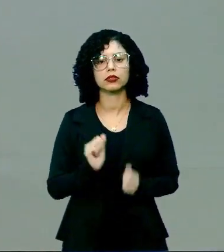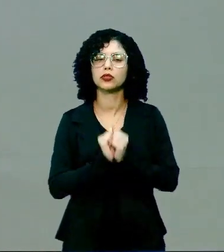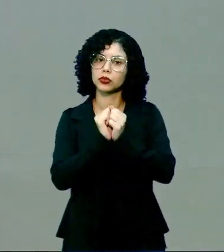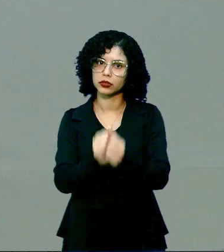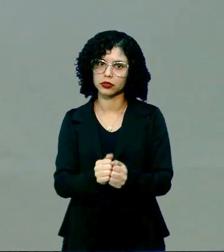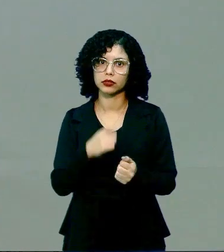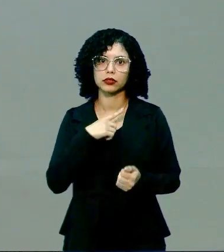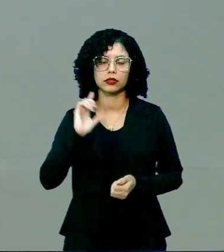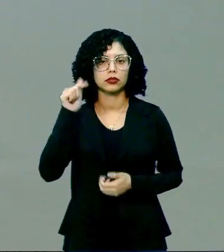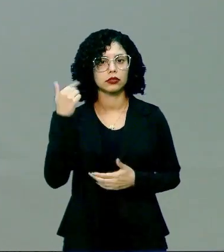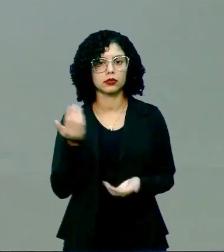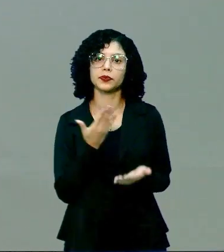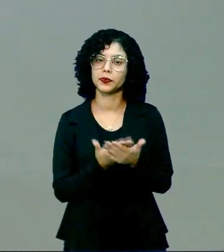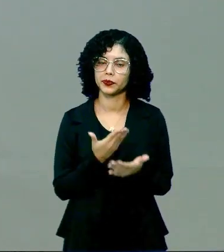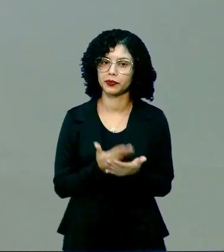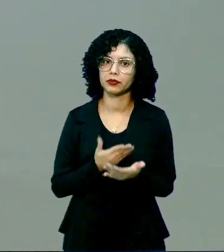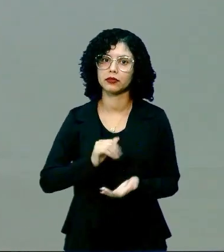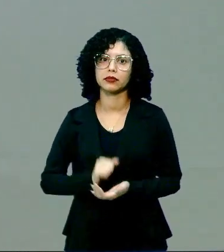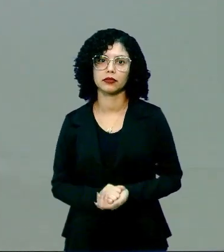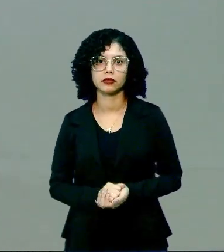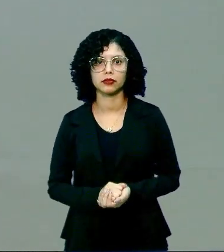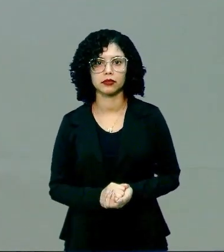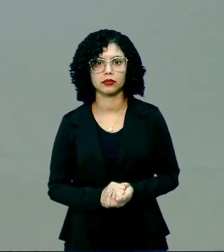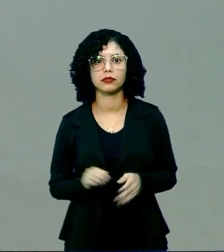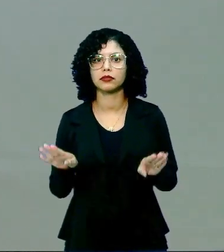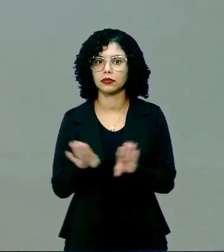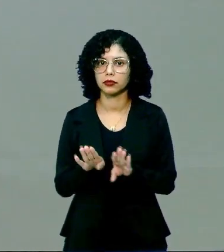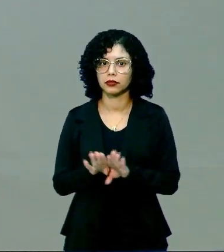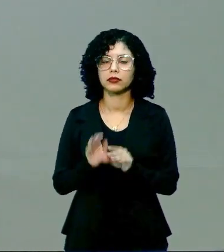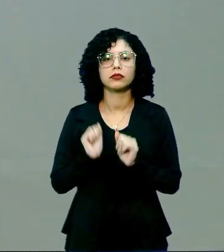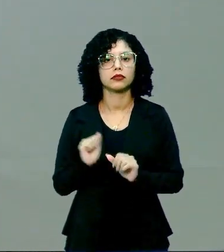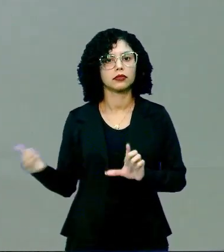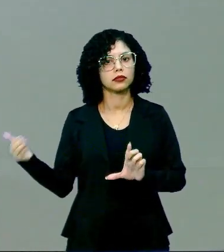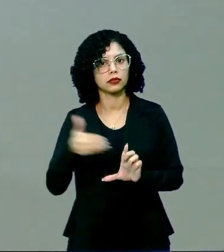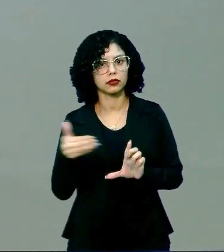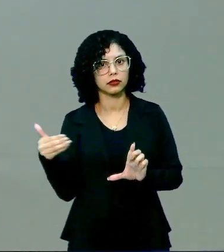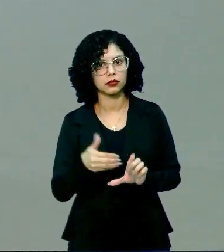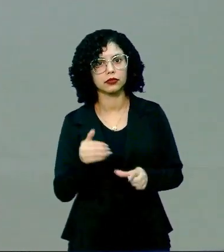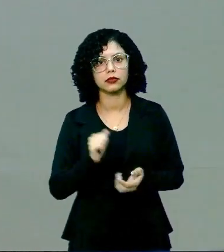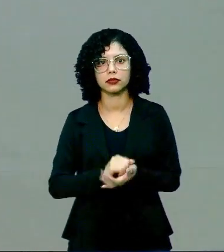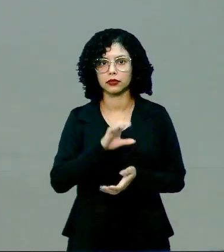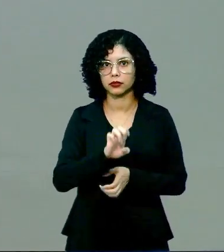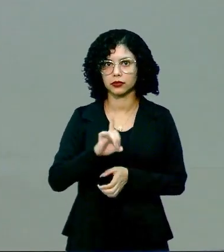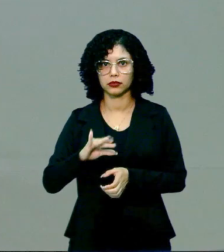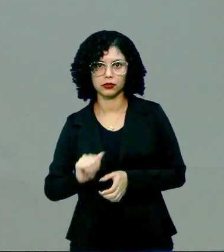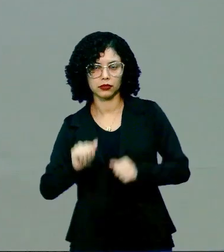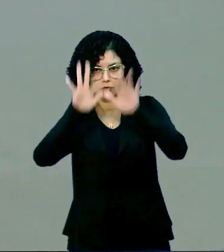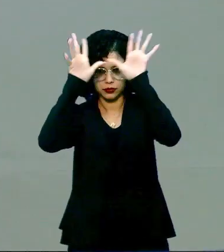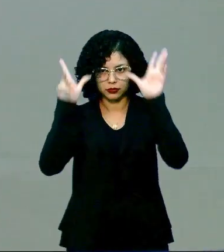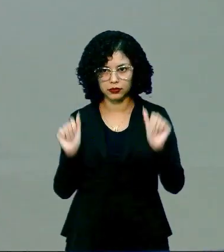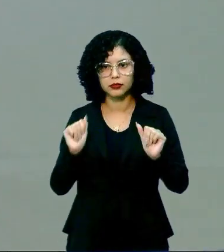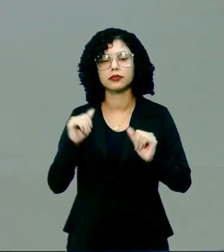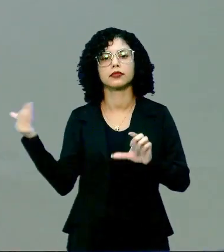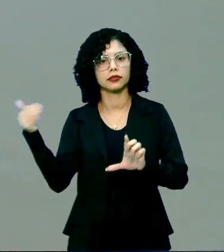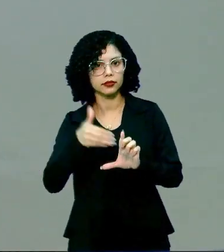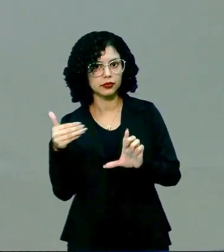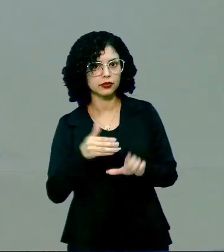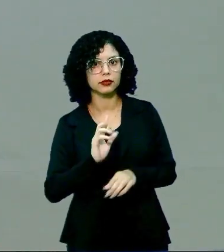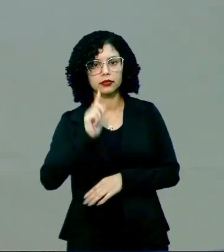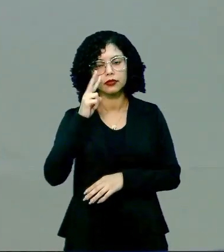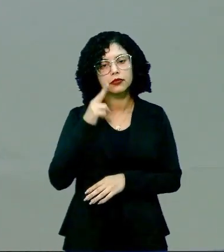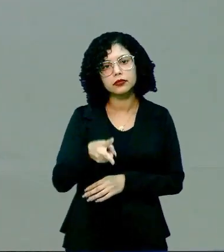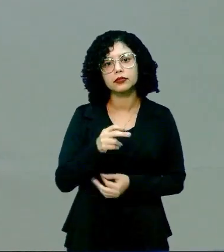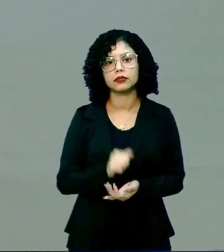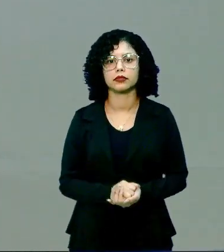com a gente. Nós teremos outras aulas, tá? Também você pode acessar a nossa plataforma Eduque Acre, tá? Acessa,